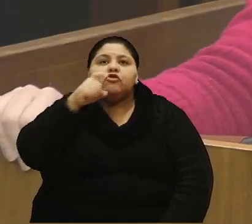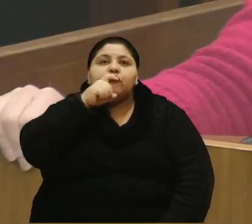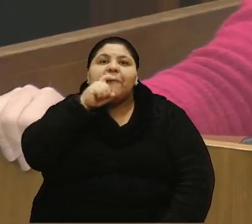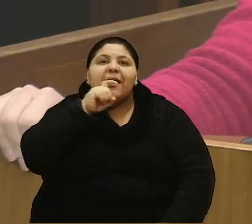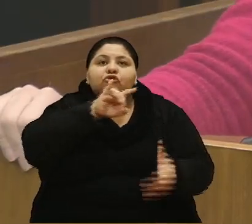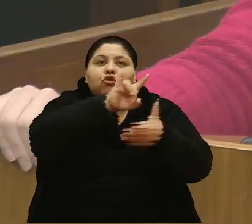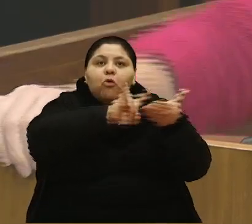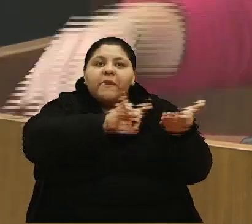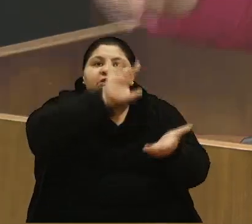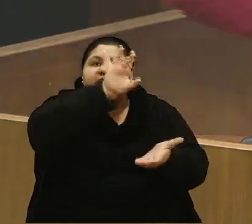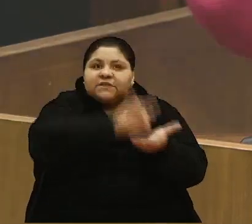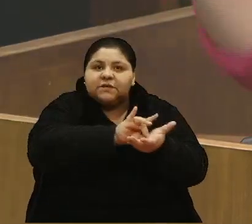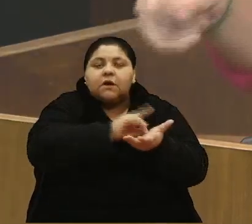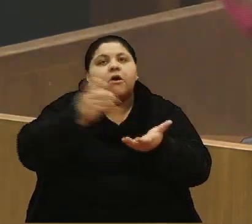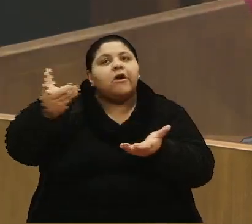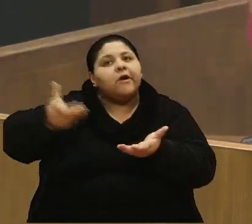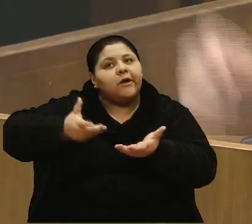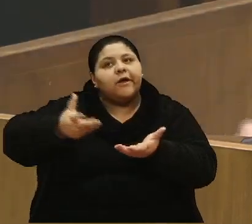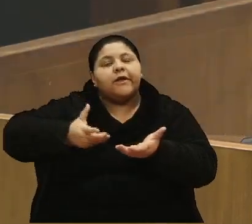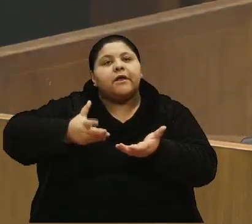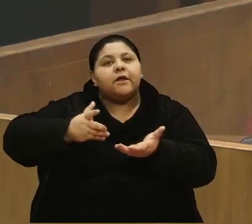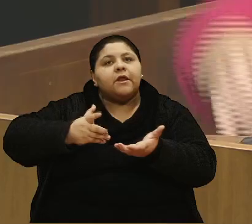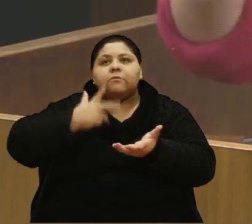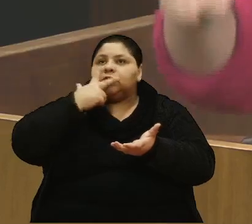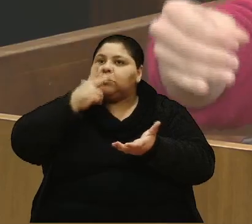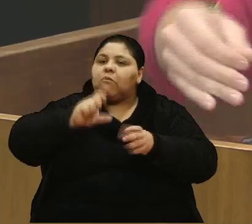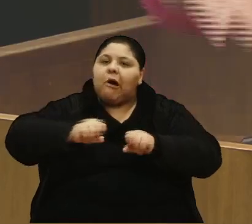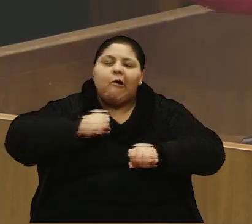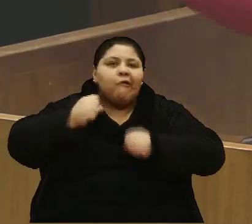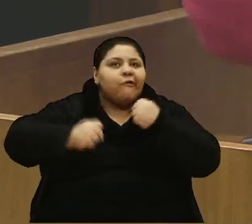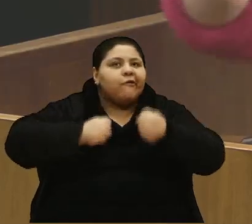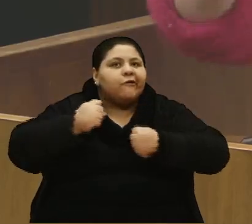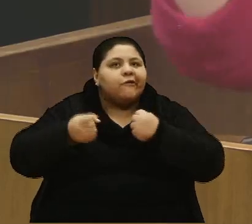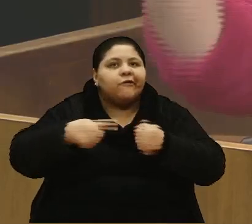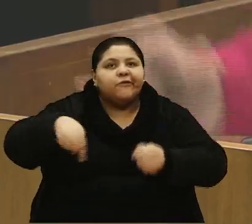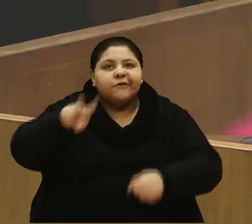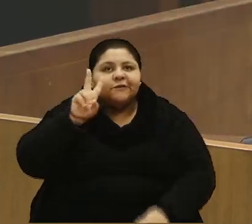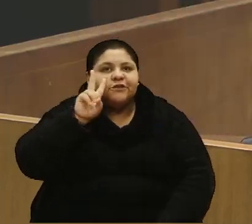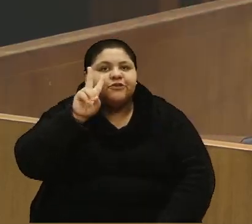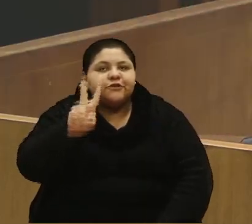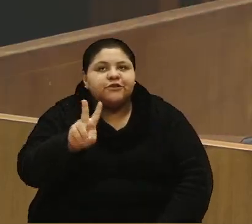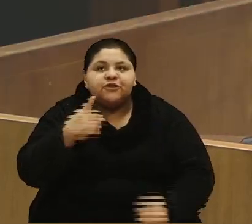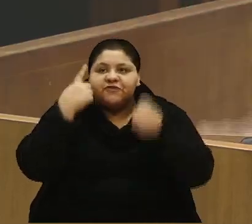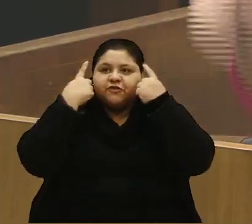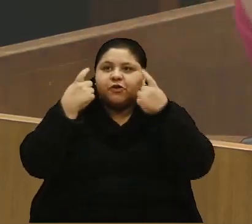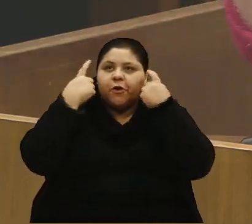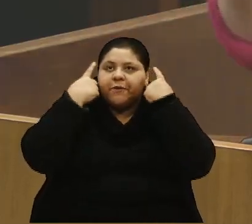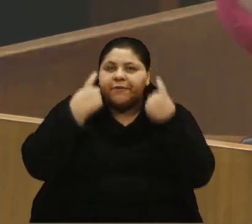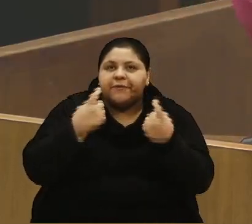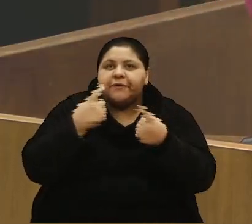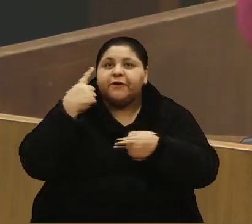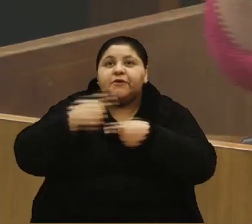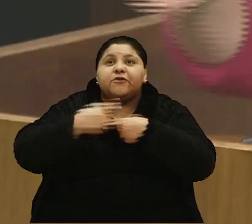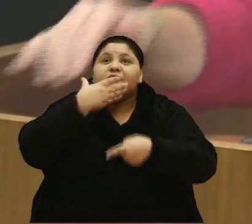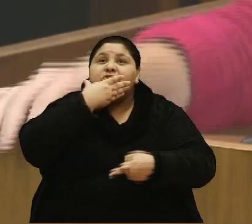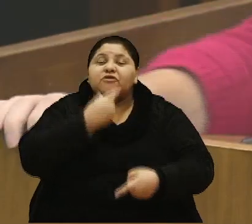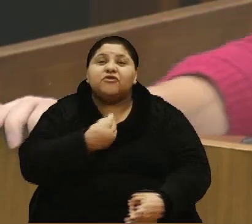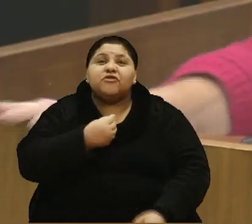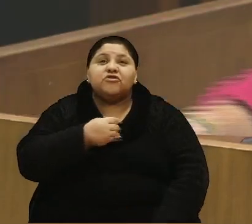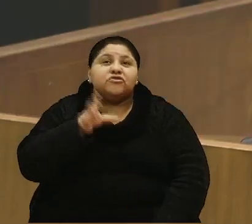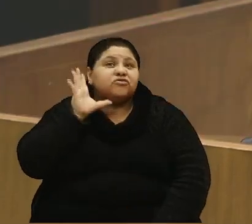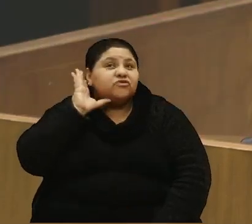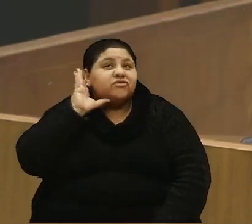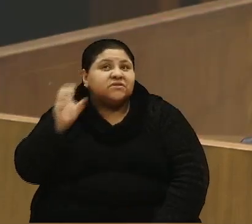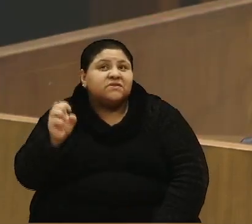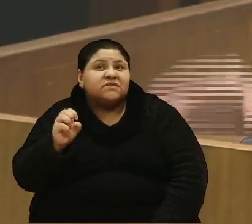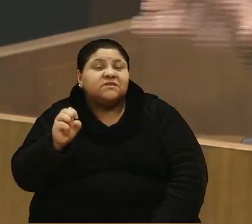nascimento? Nós queremos a mesma indignação quando a gente vê uma situação de violência, porque um homem escuta muito mais um homem do que